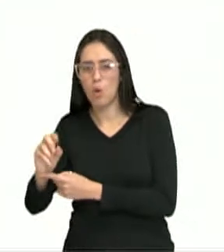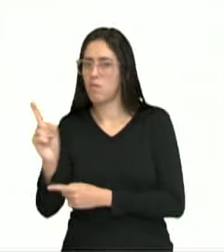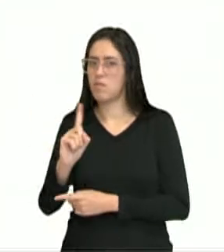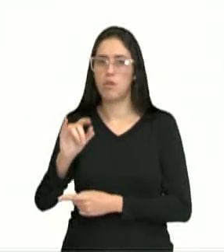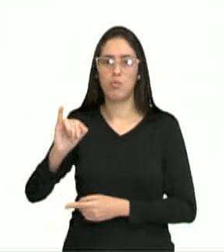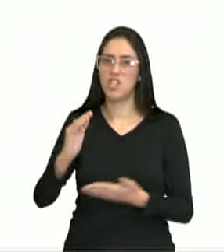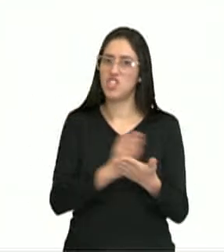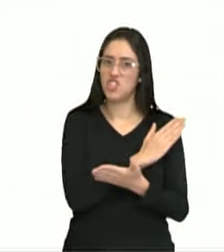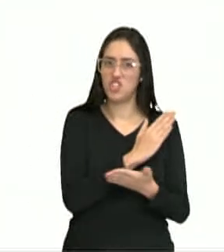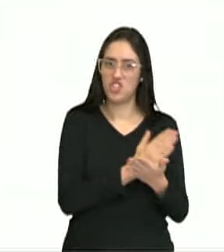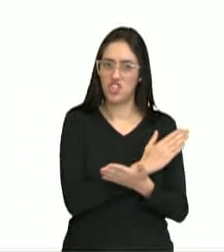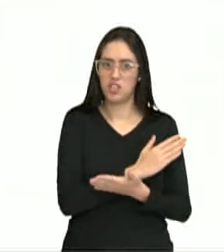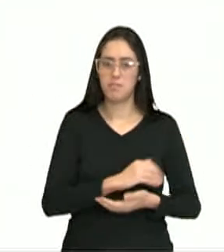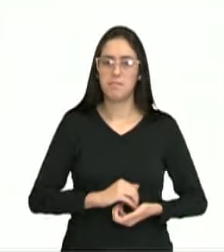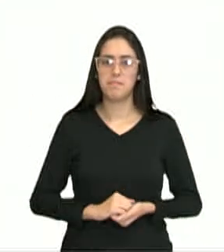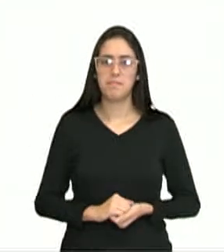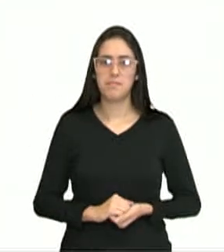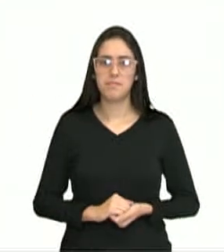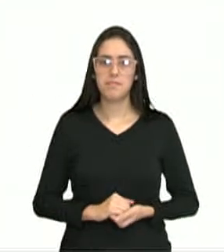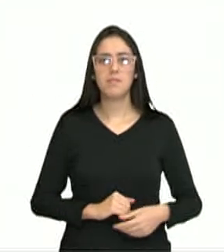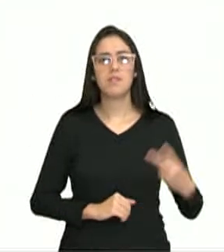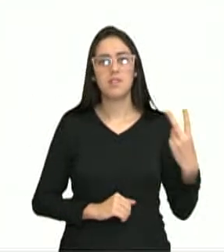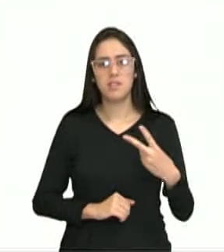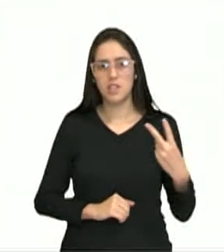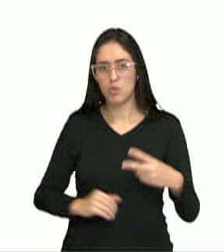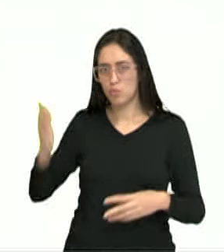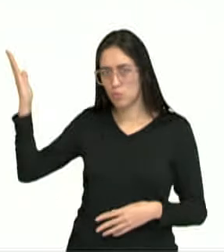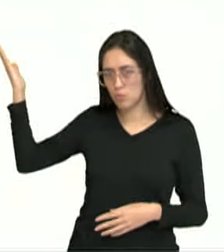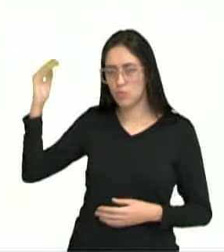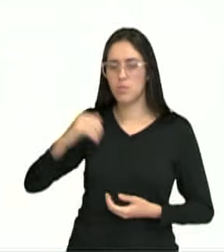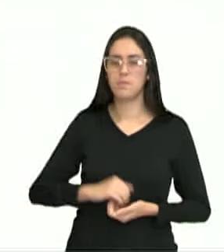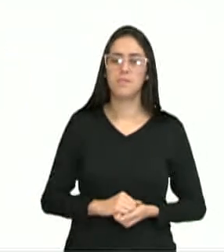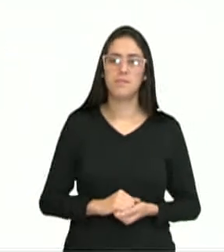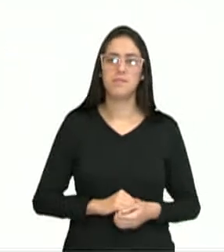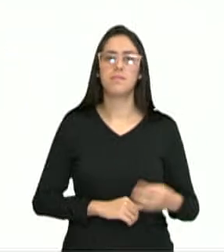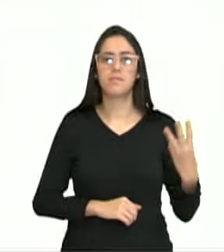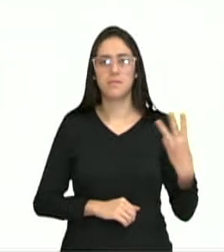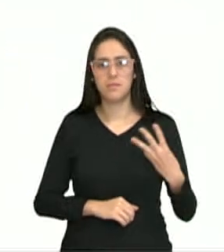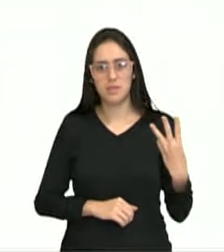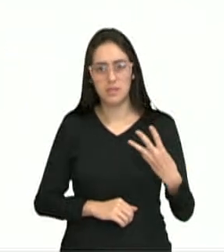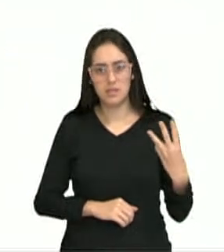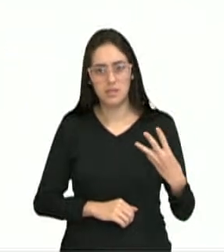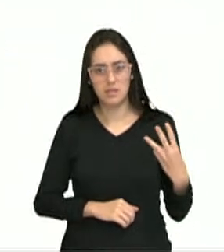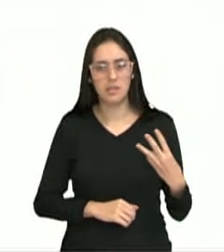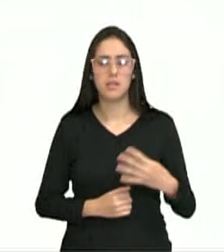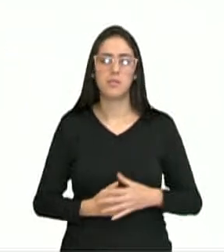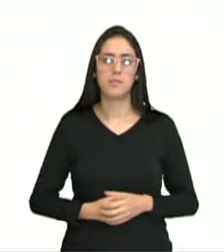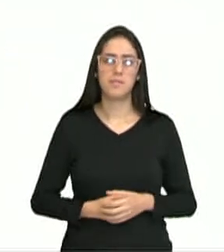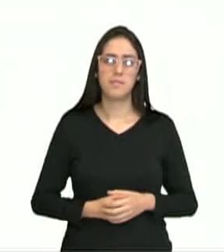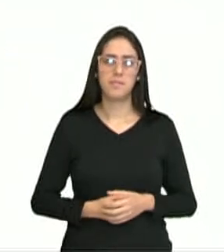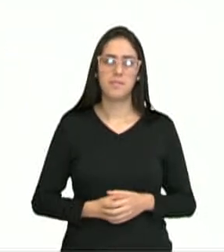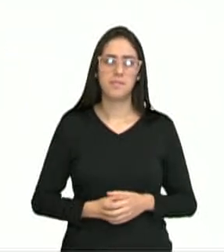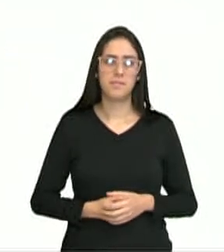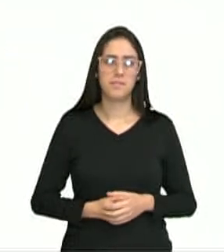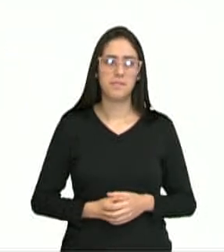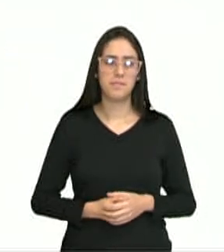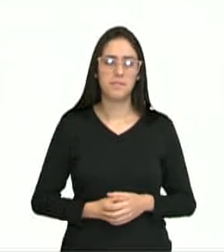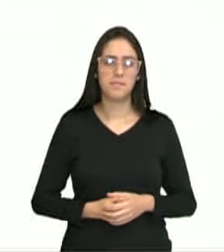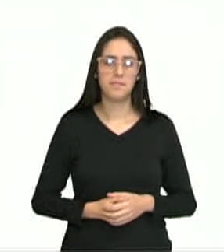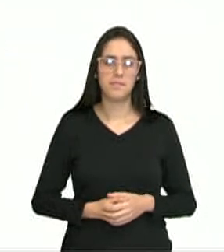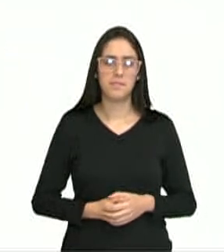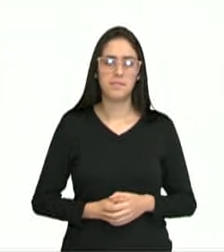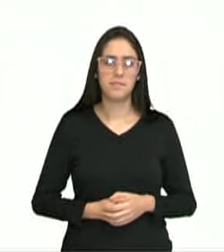aqui, ó, o segundo ou segunda, terceiro, terceira, também presta atenção